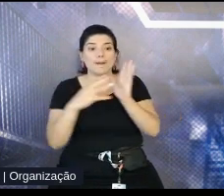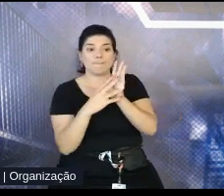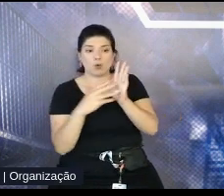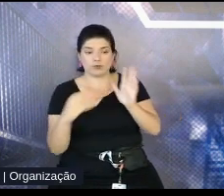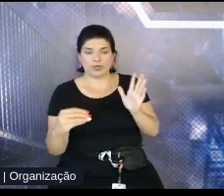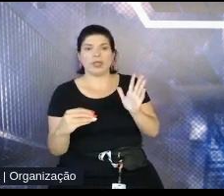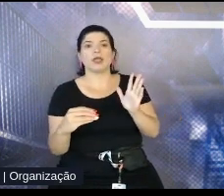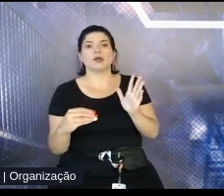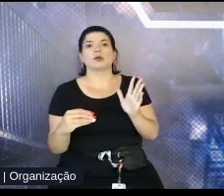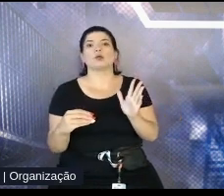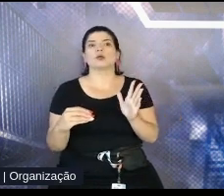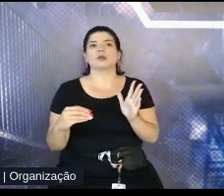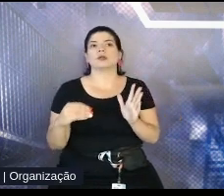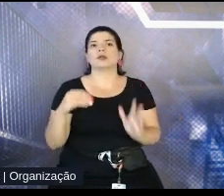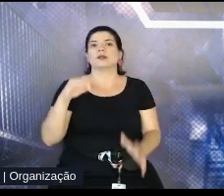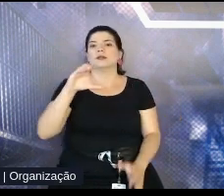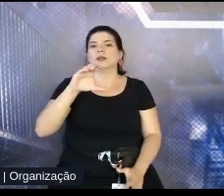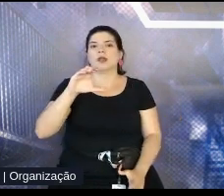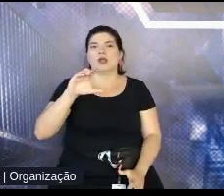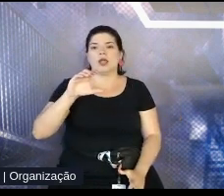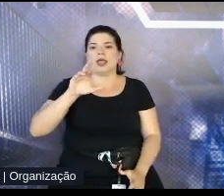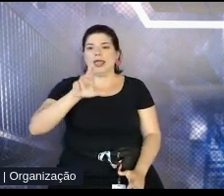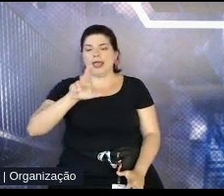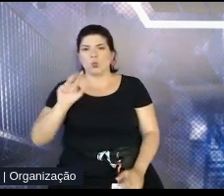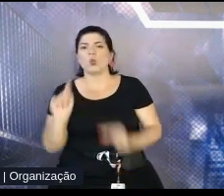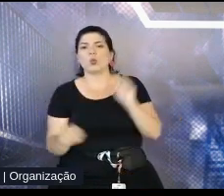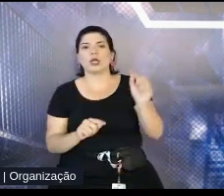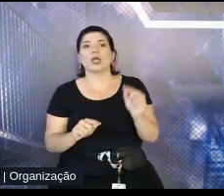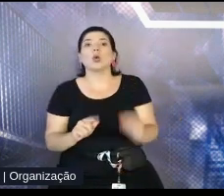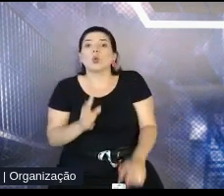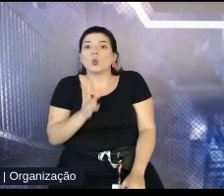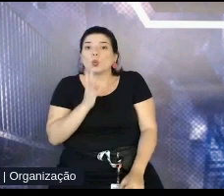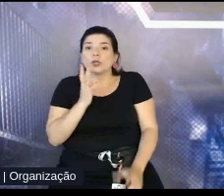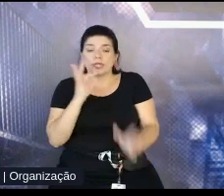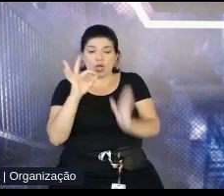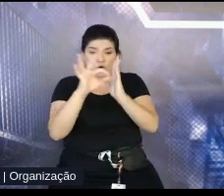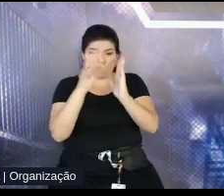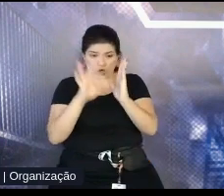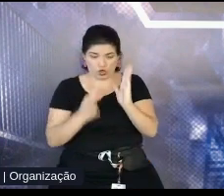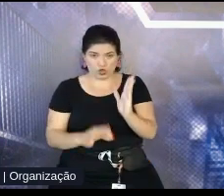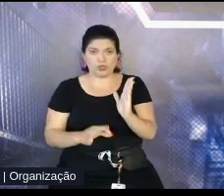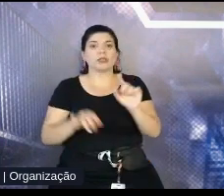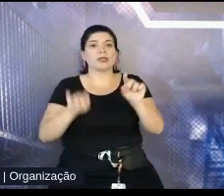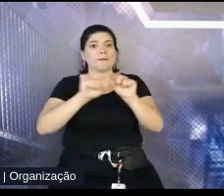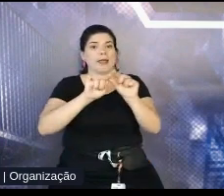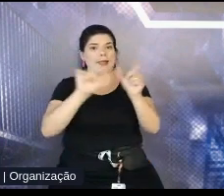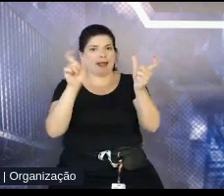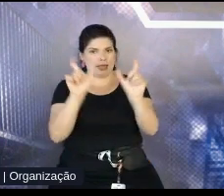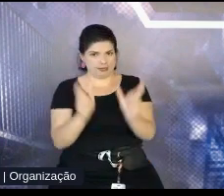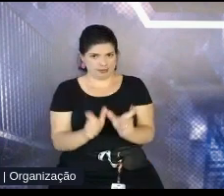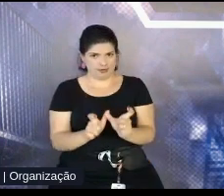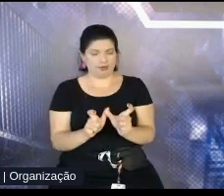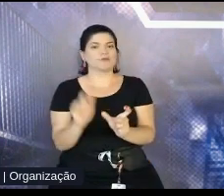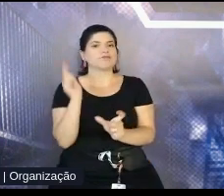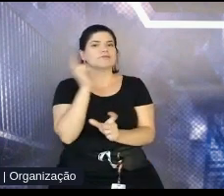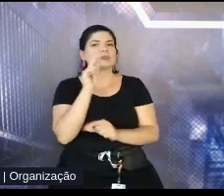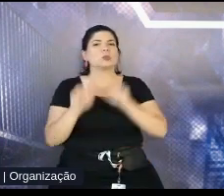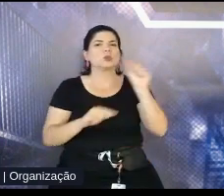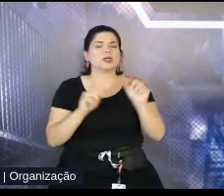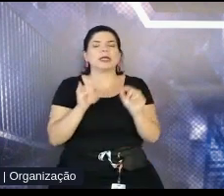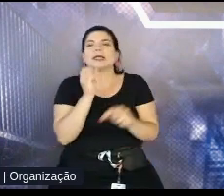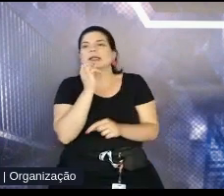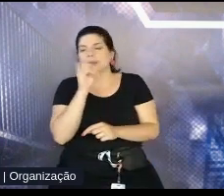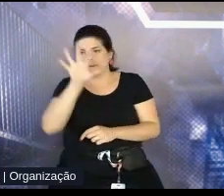que são modelos de OCR? Reconhecimento óptico de caractere, né? Então, o que é que eu consigo fazer? Eu consigo pegar